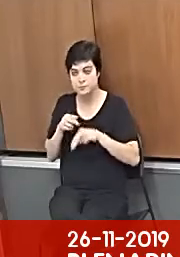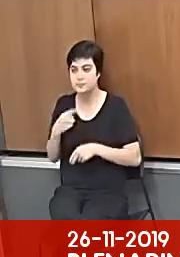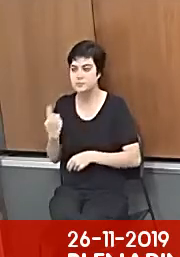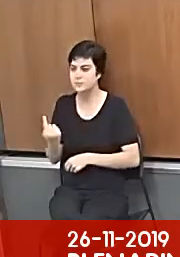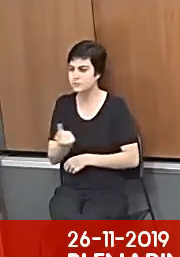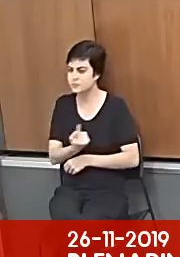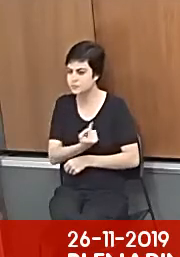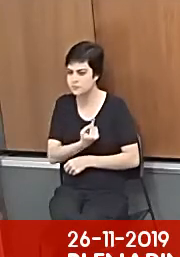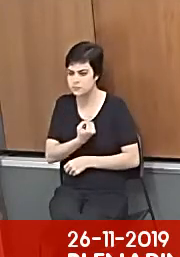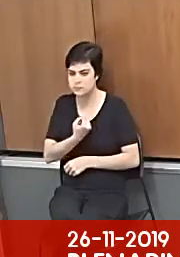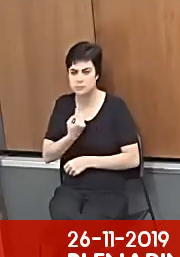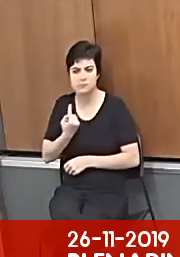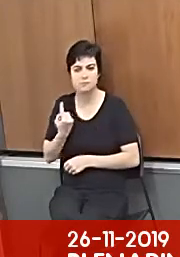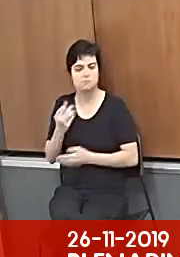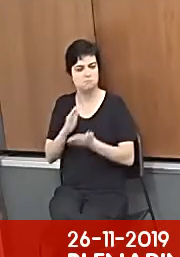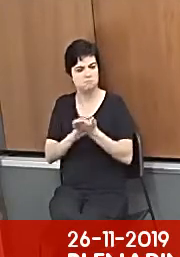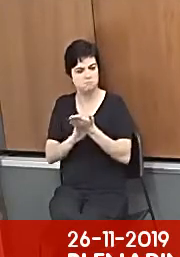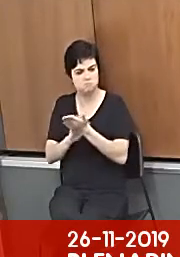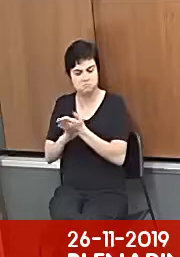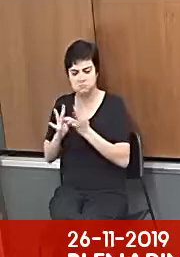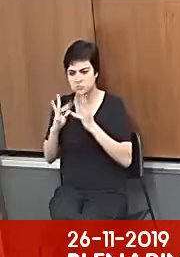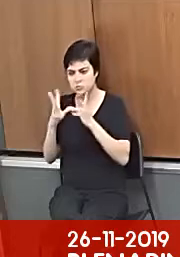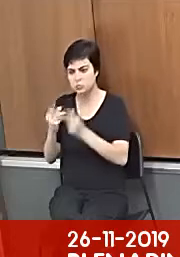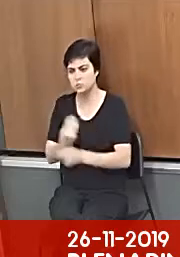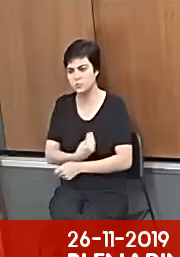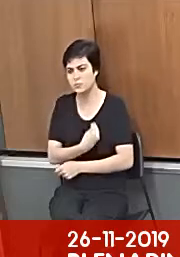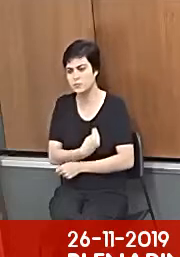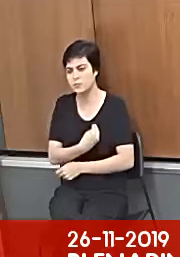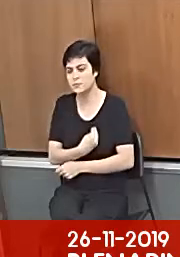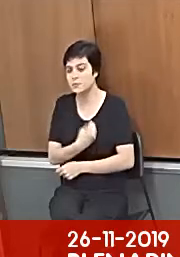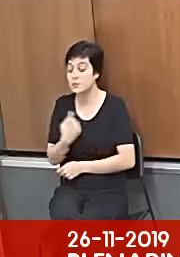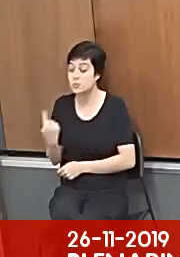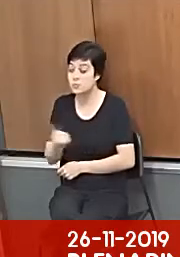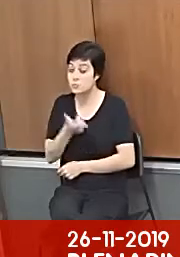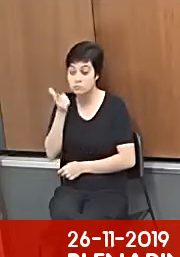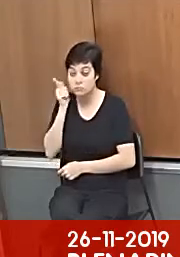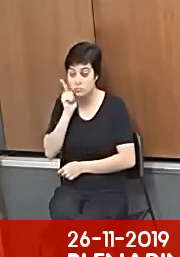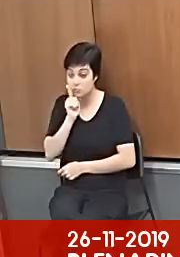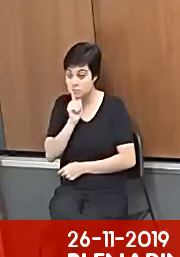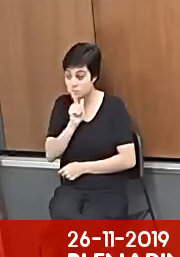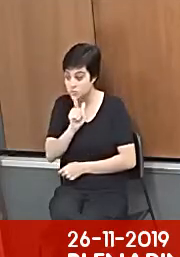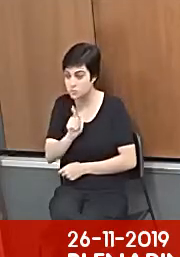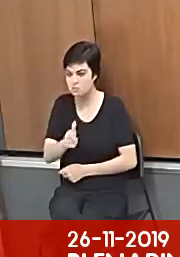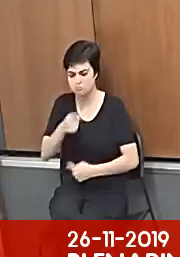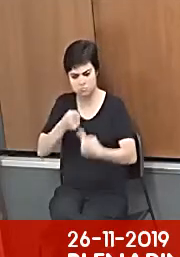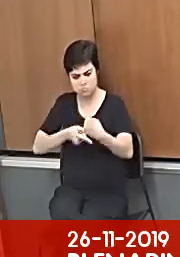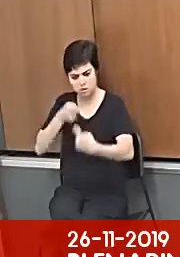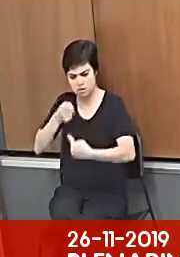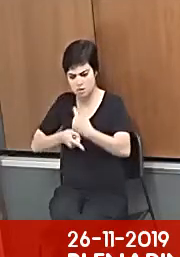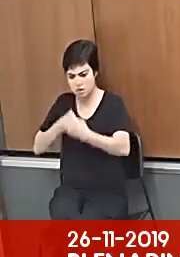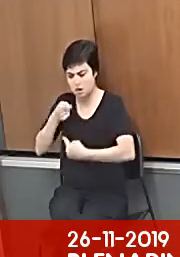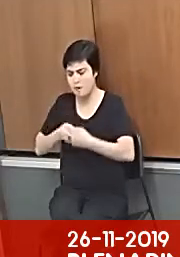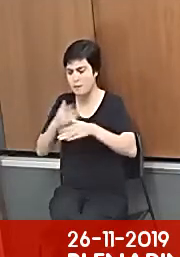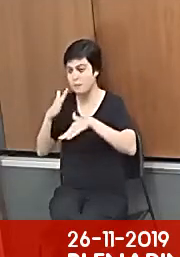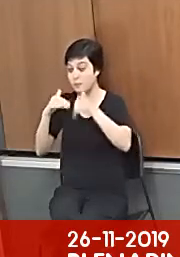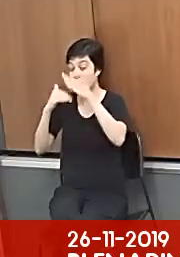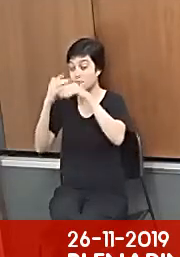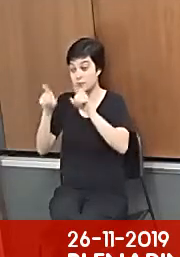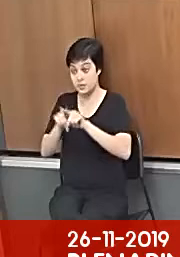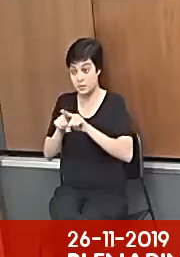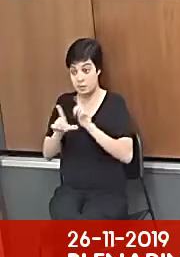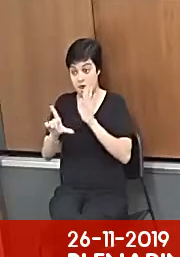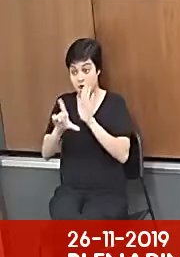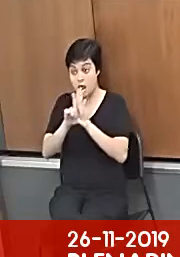congratulo com todos que estão aqui, para que a gente possa ampliar mais ainda o debate e que a lei possa